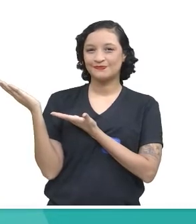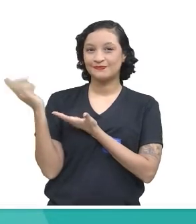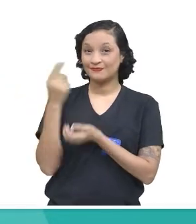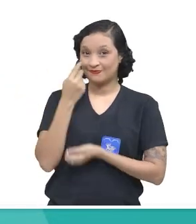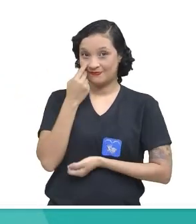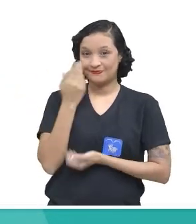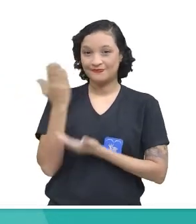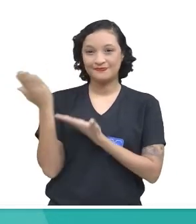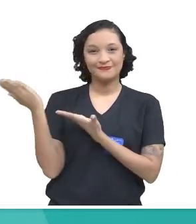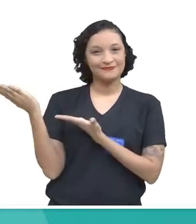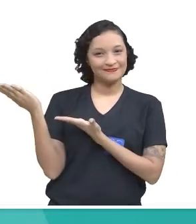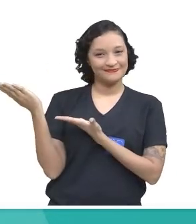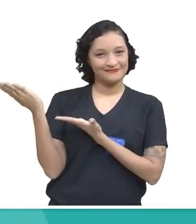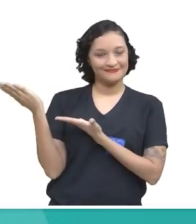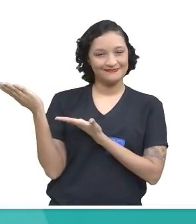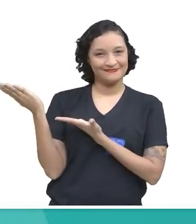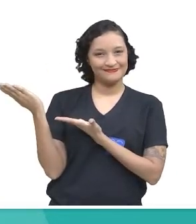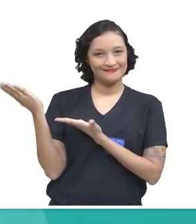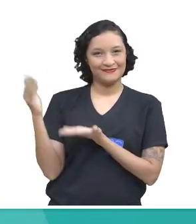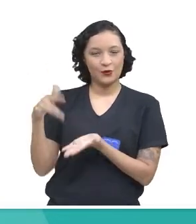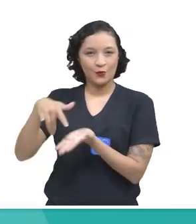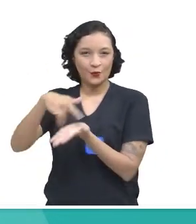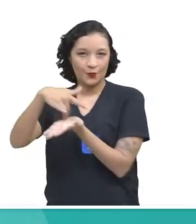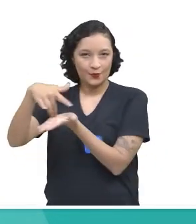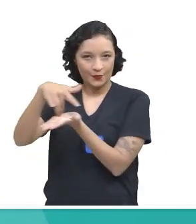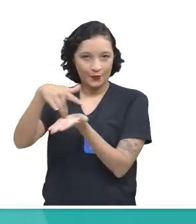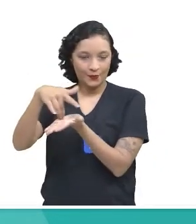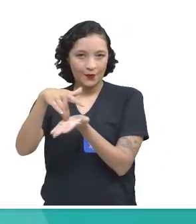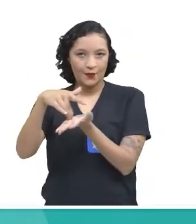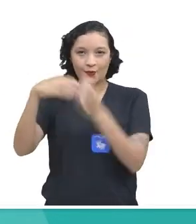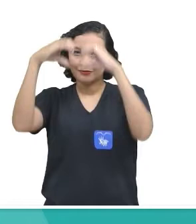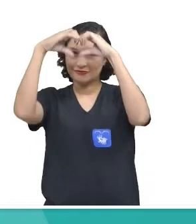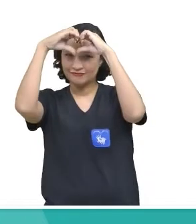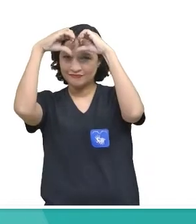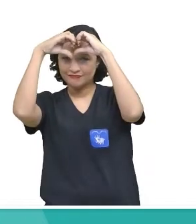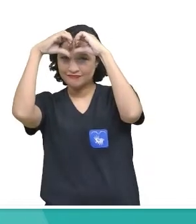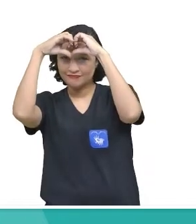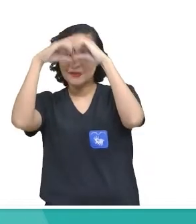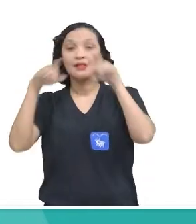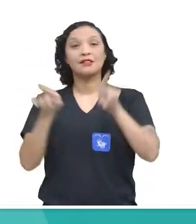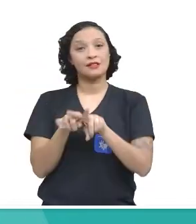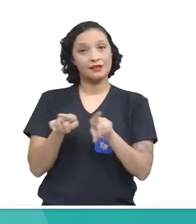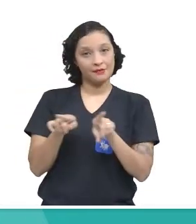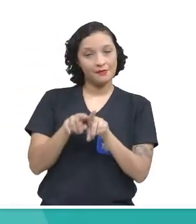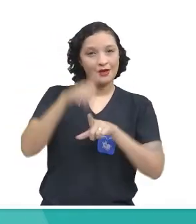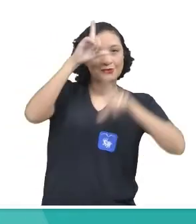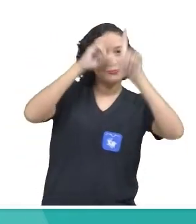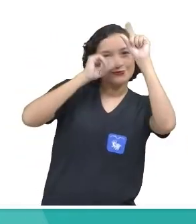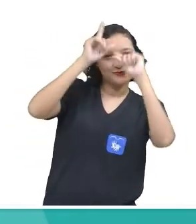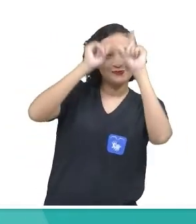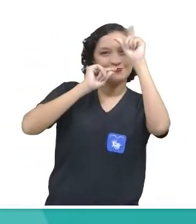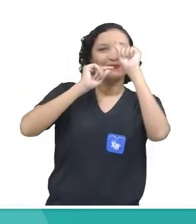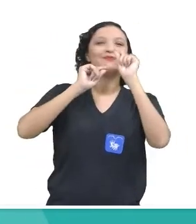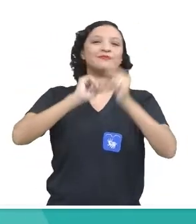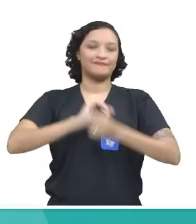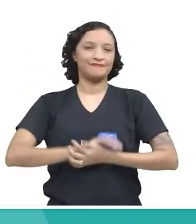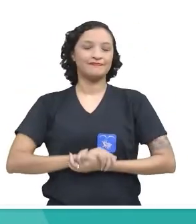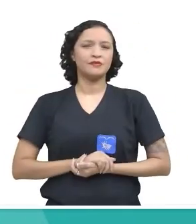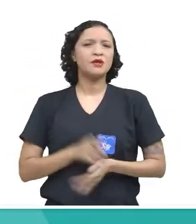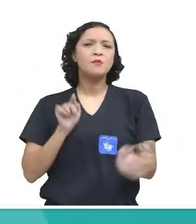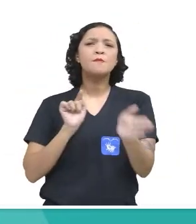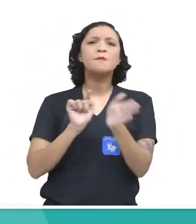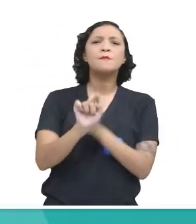os nossos personagens. Nós temos o Boi Garantido e também o Boi Caprichoso. E eu pergunto